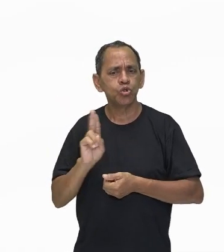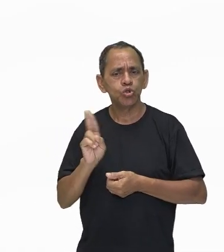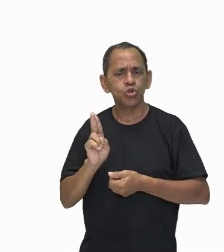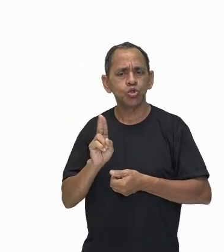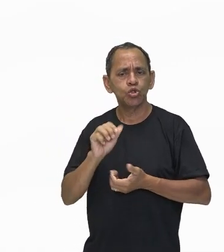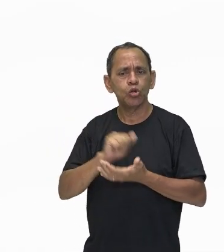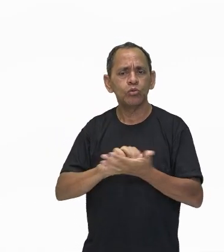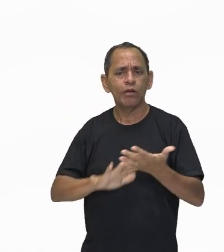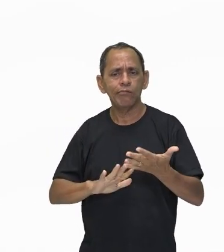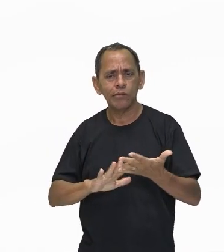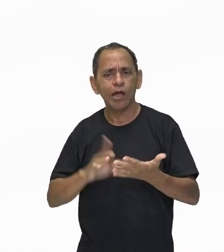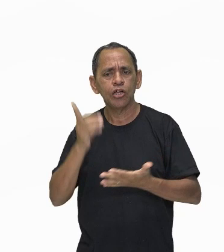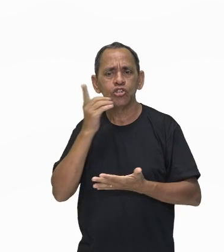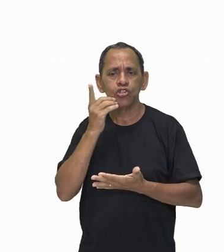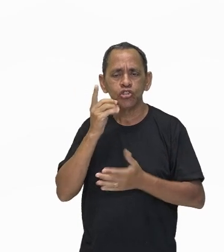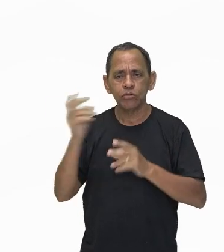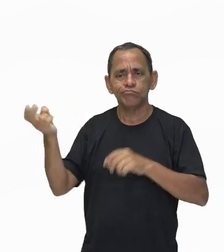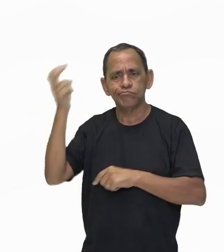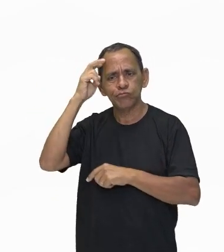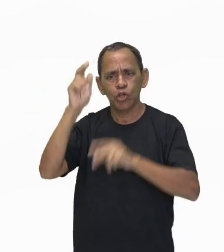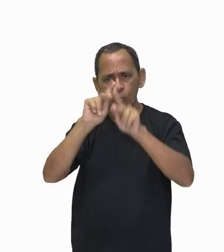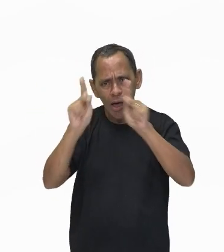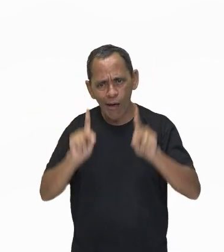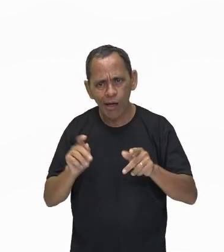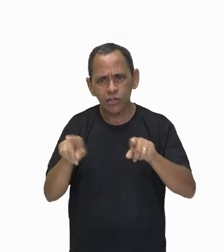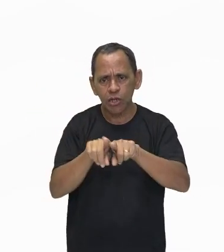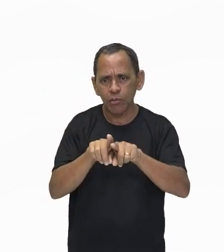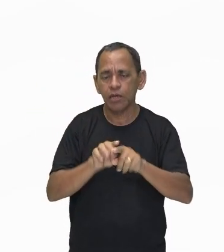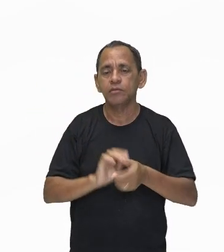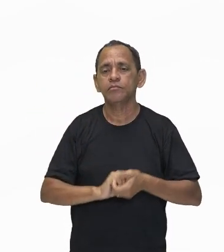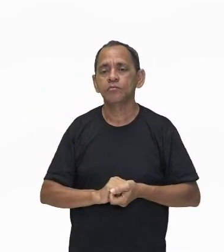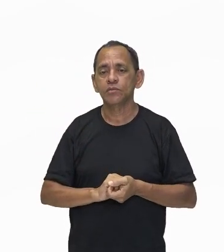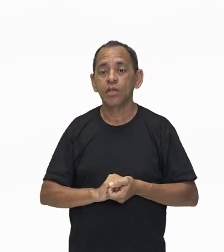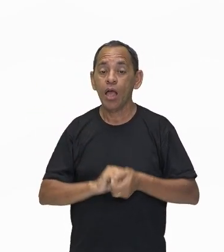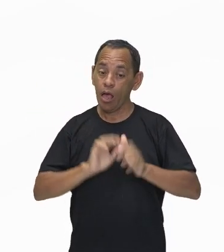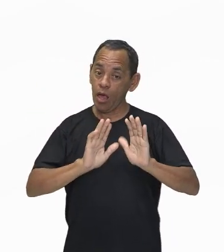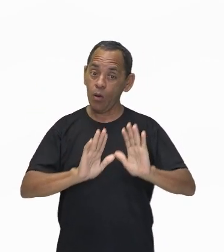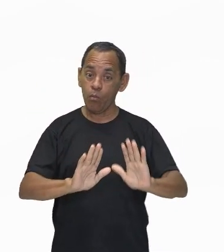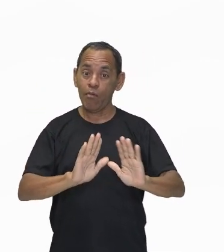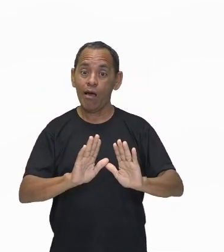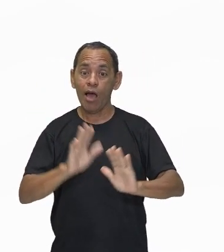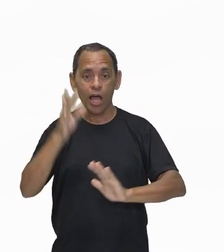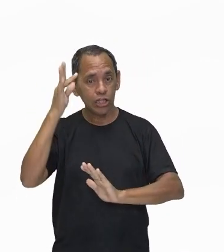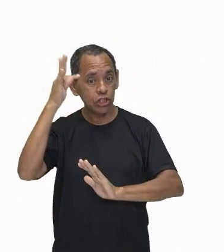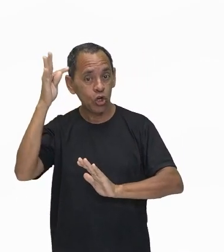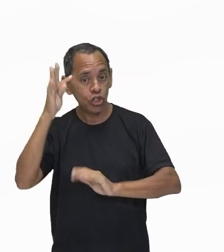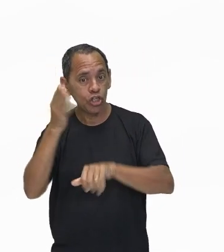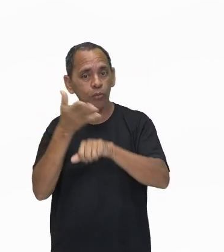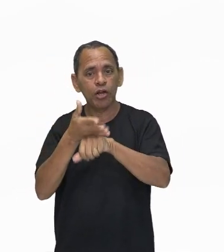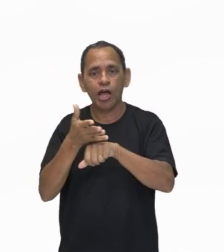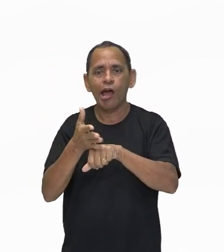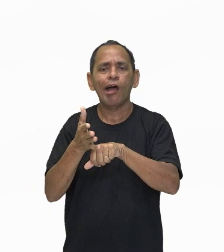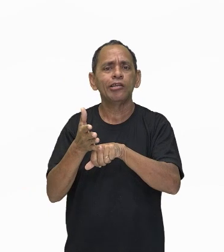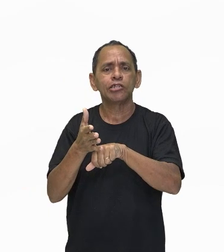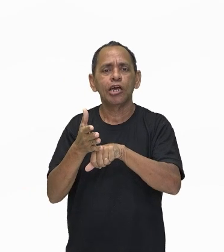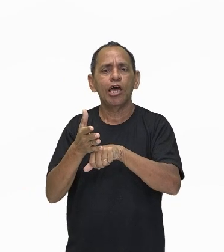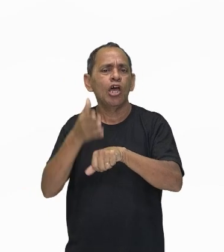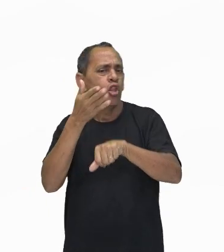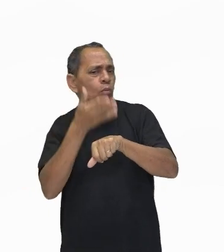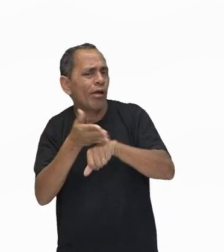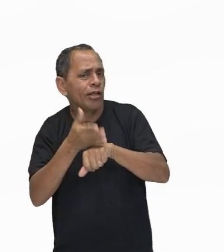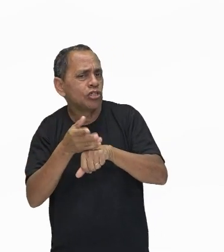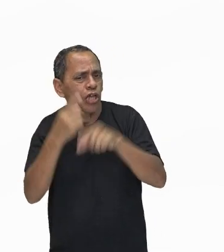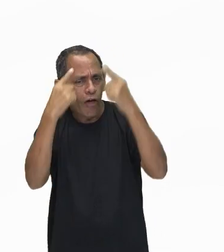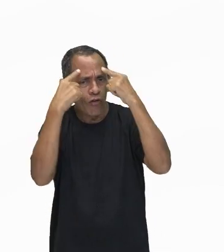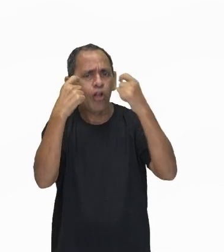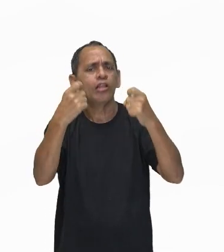do dia, que é, então, cultura de paz. Mais do que teoria e prática, a não violência ela deve ser uma